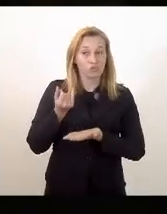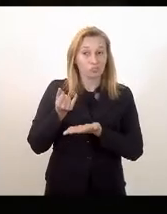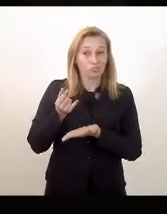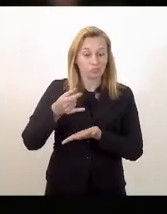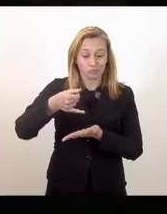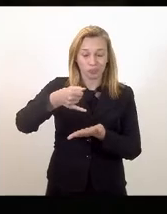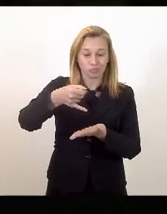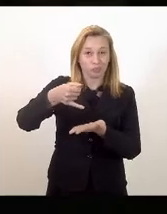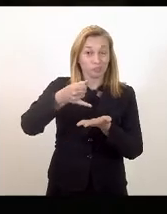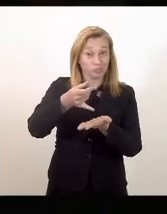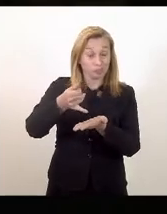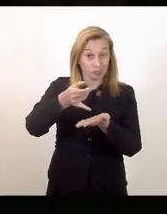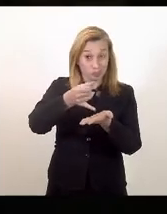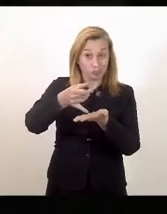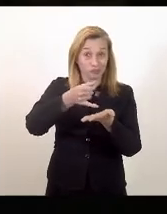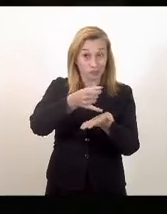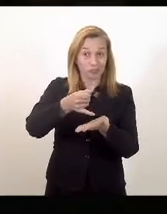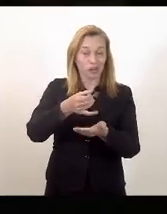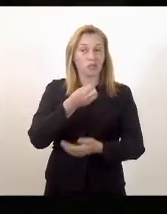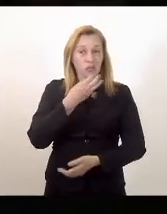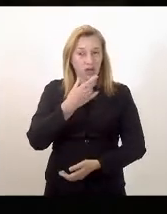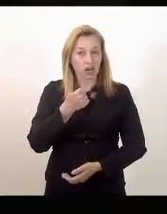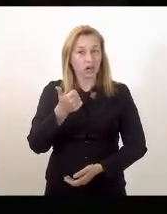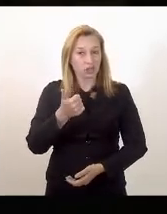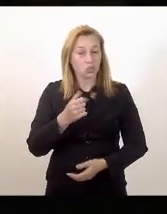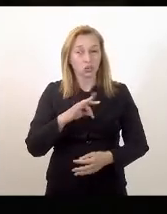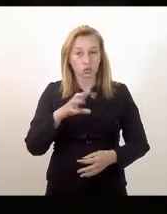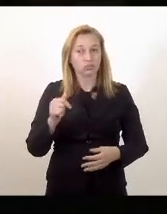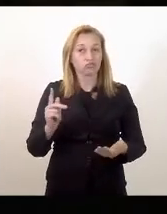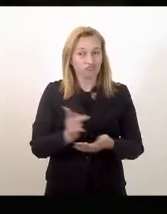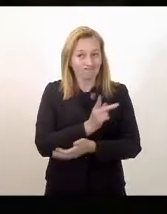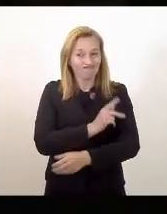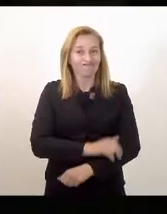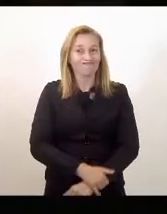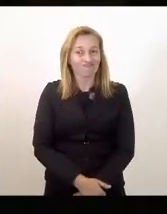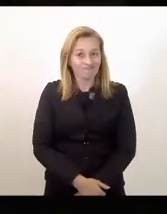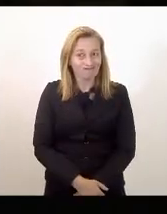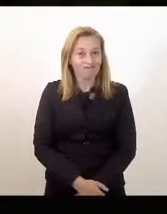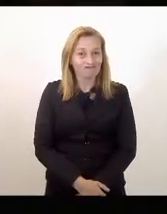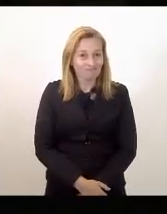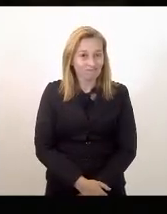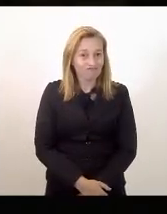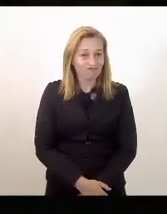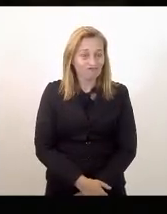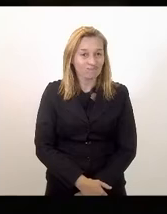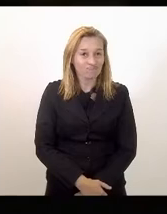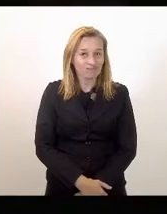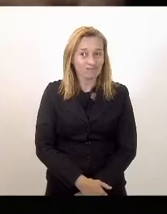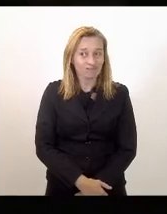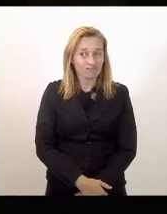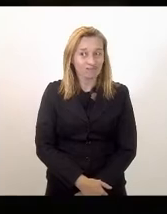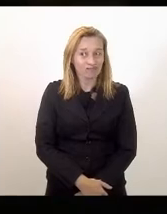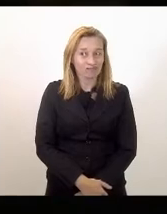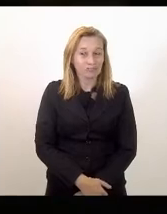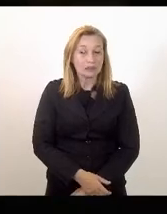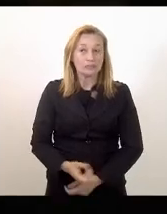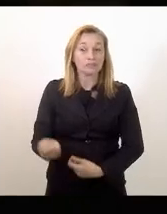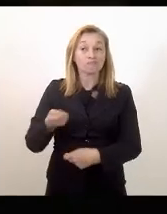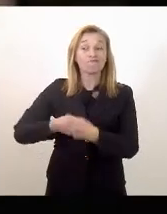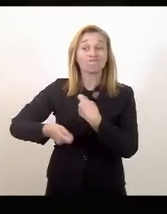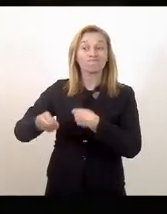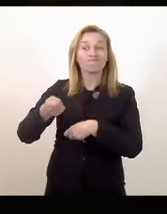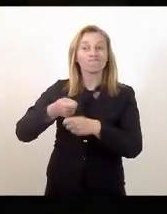que está se dando muito bem com isso daí. As